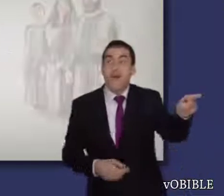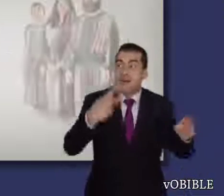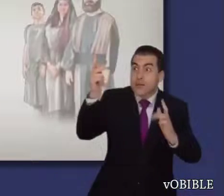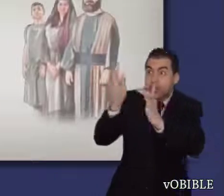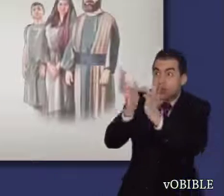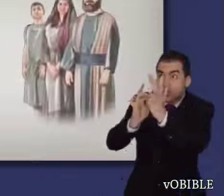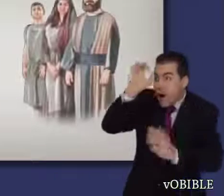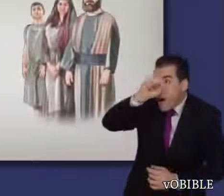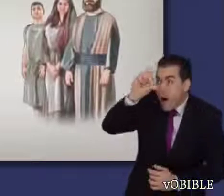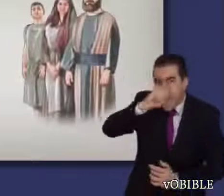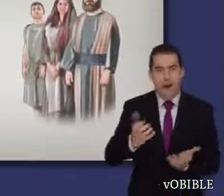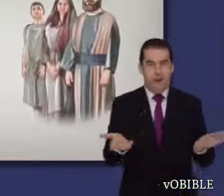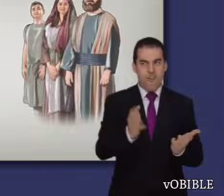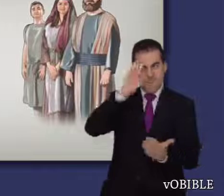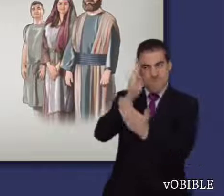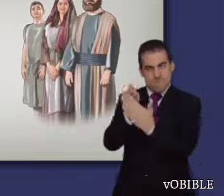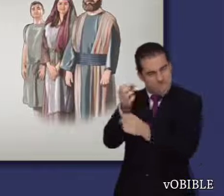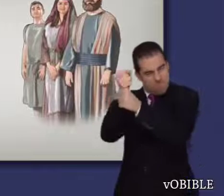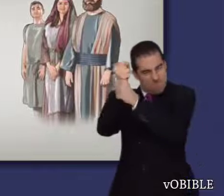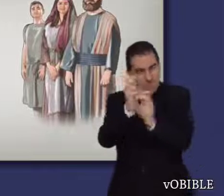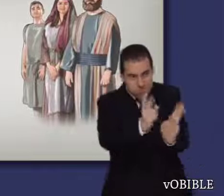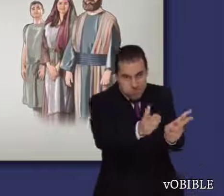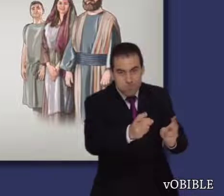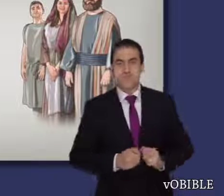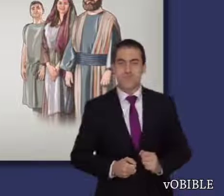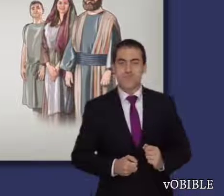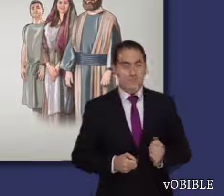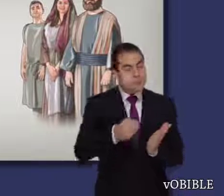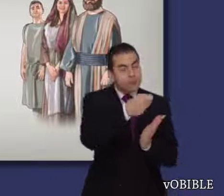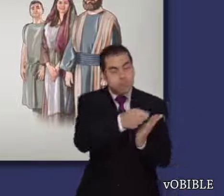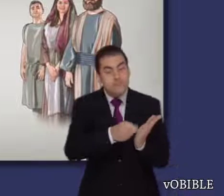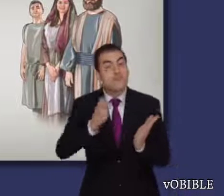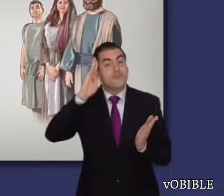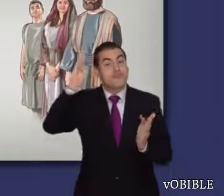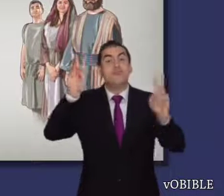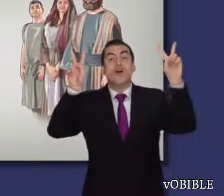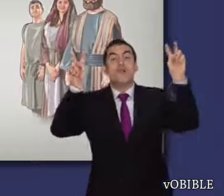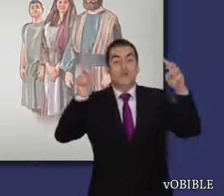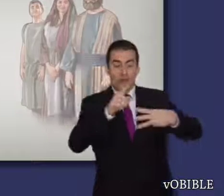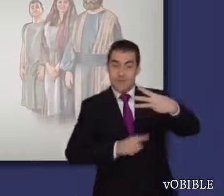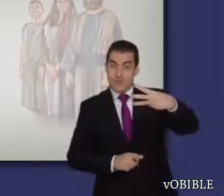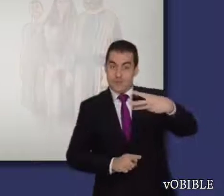Ele queria fortalecer a fé dos irmãos no que eles aprenderam sobre Jesus Cristo.